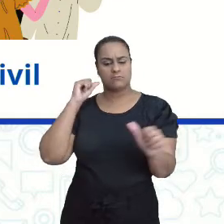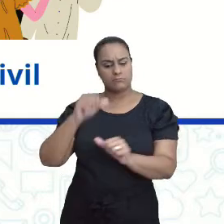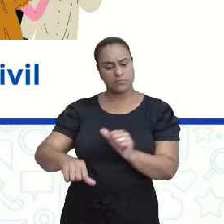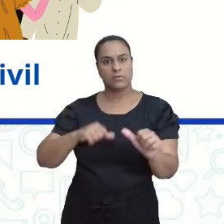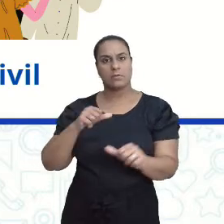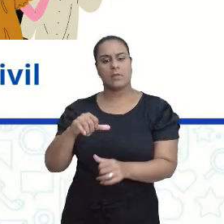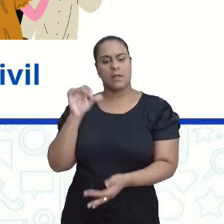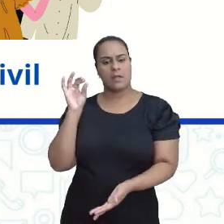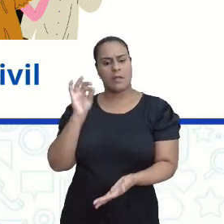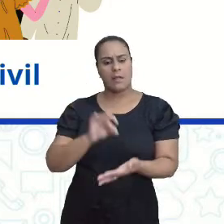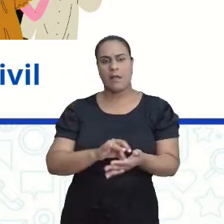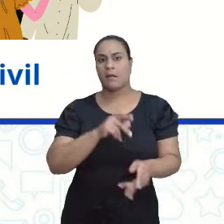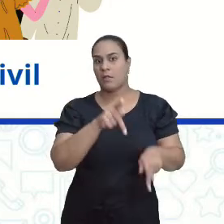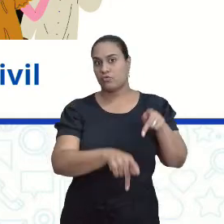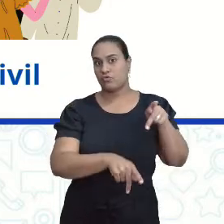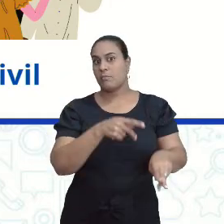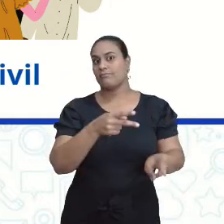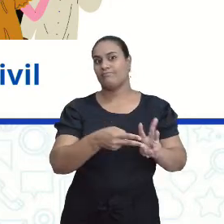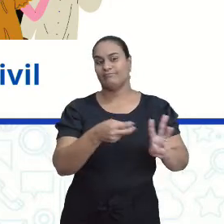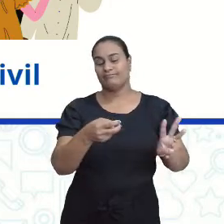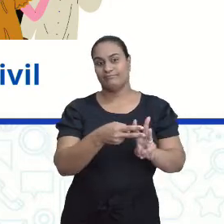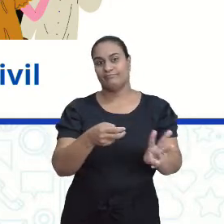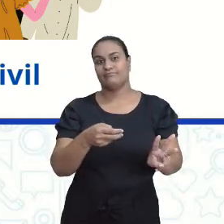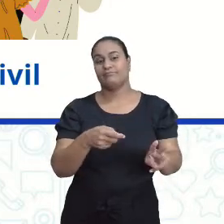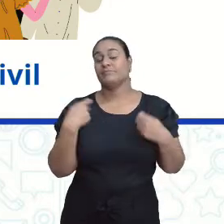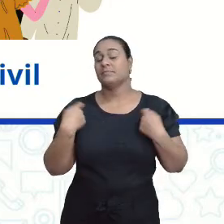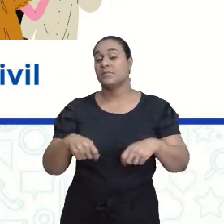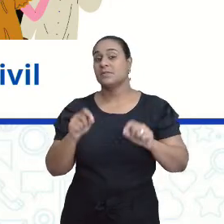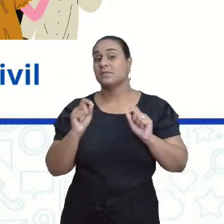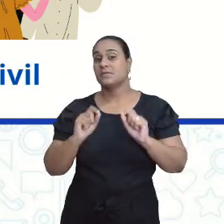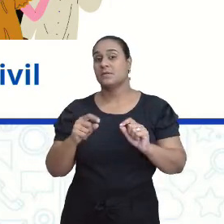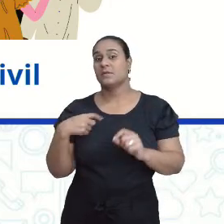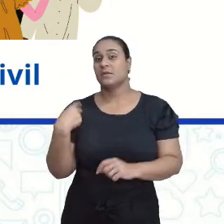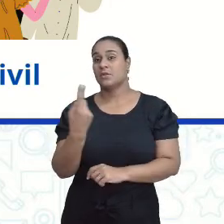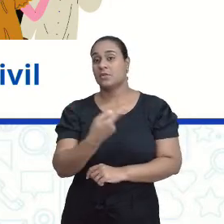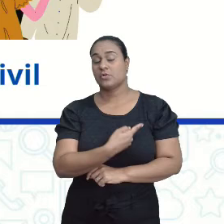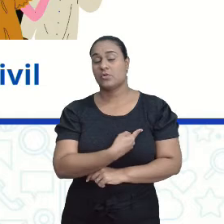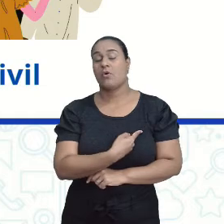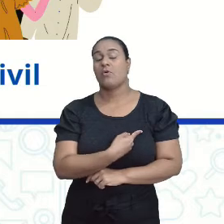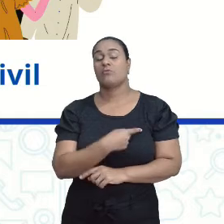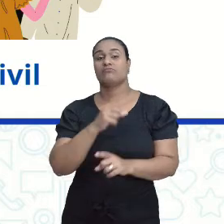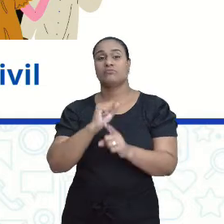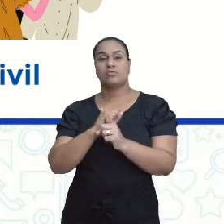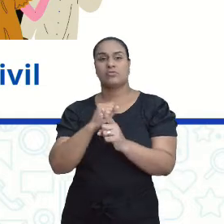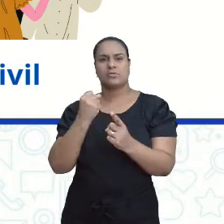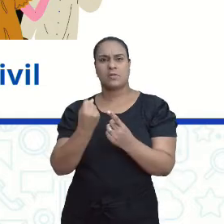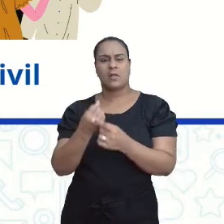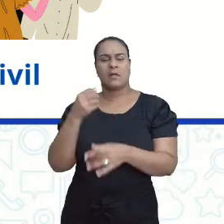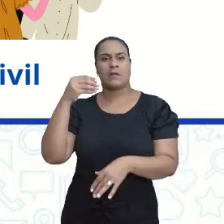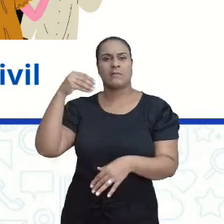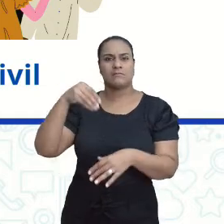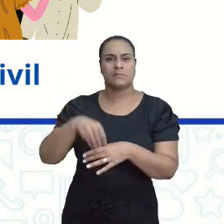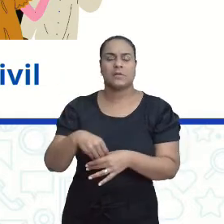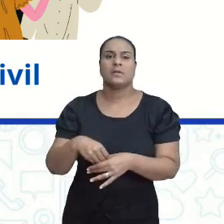essa realidade dos indígenas. Precisa também que nós, né, enquanto sociedade civil, que a